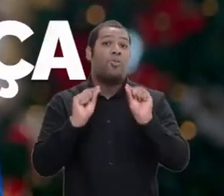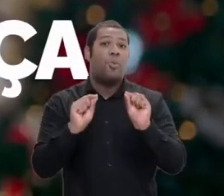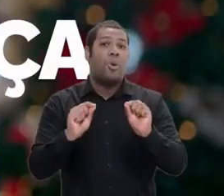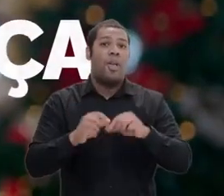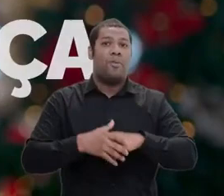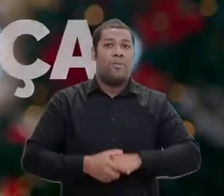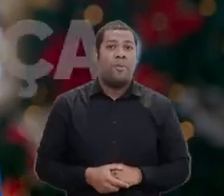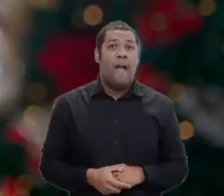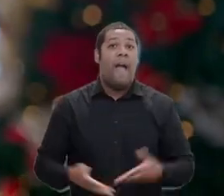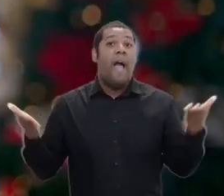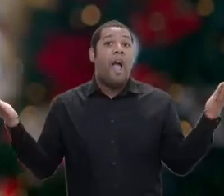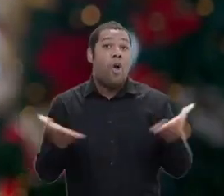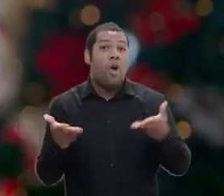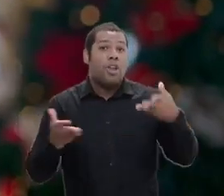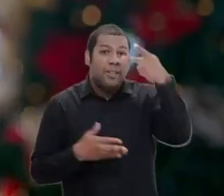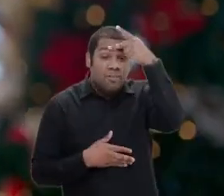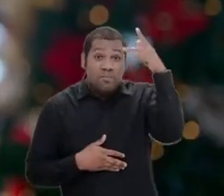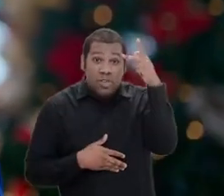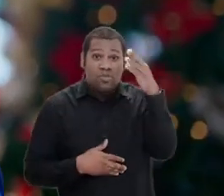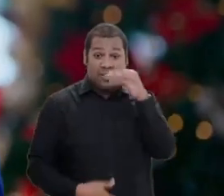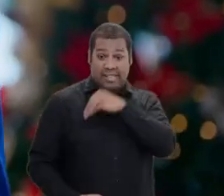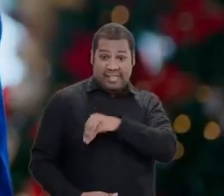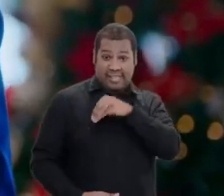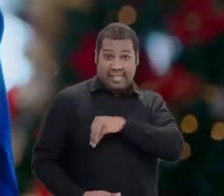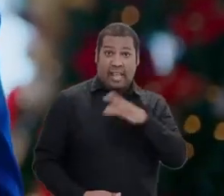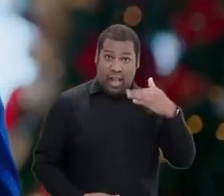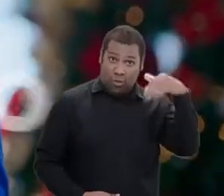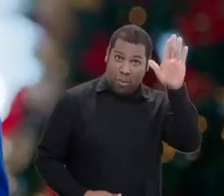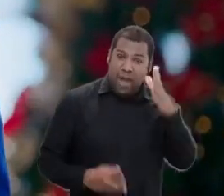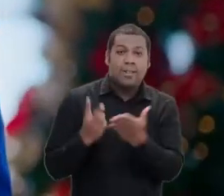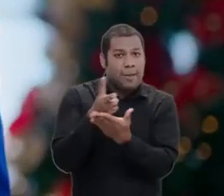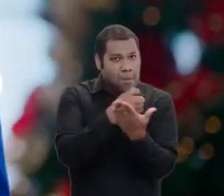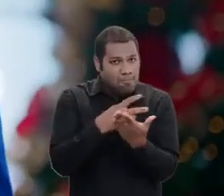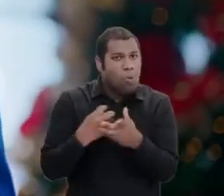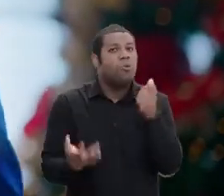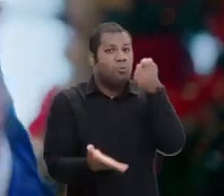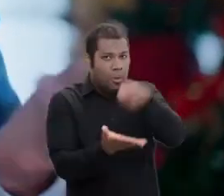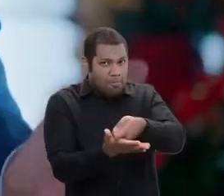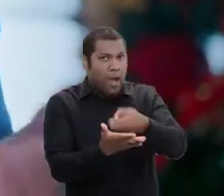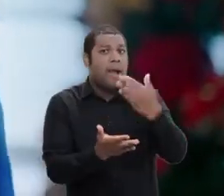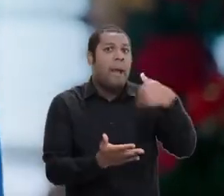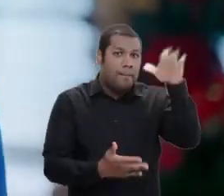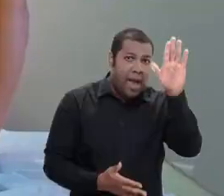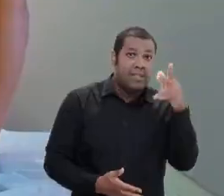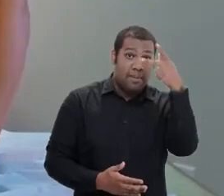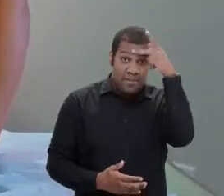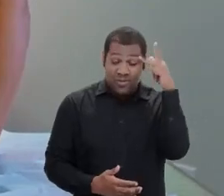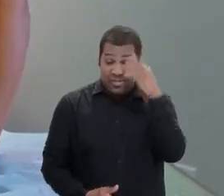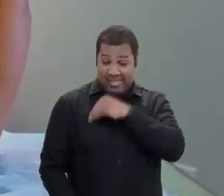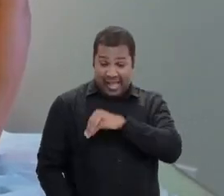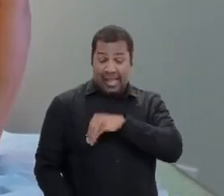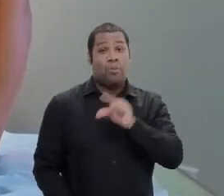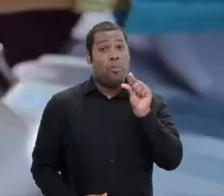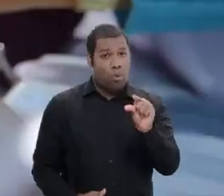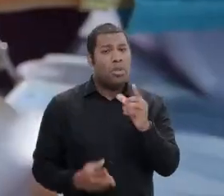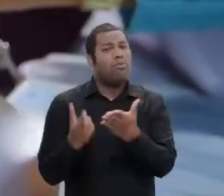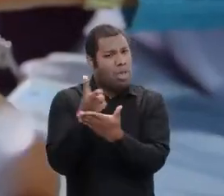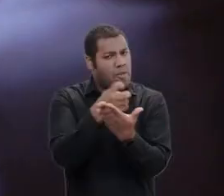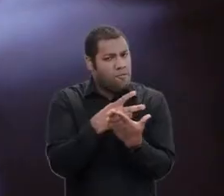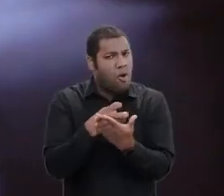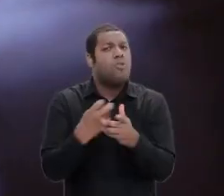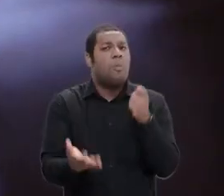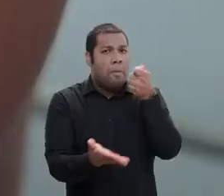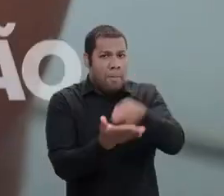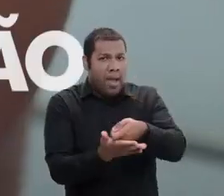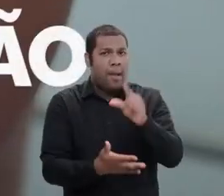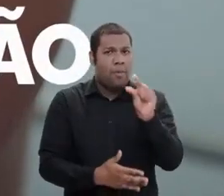uma injustiça. Agora, quem ganha mais, pagará mais imposto. E quem ganha menos, pagará menos.